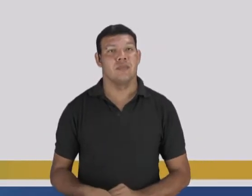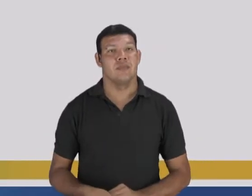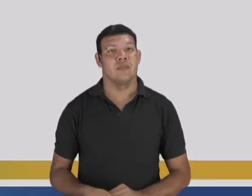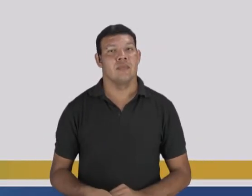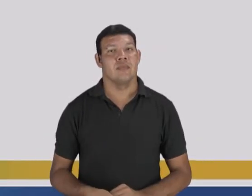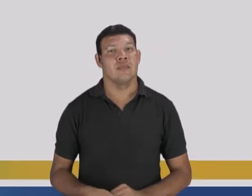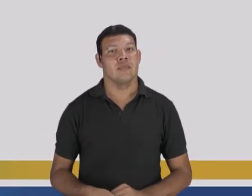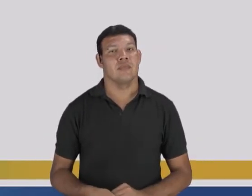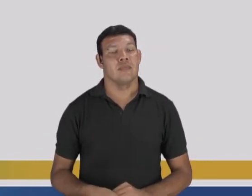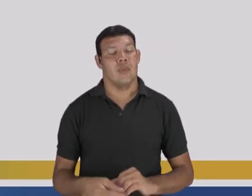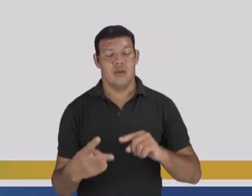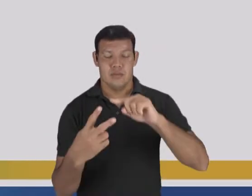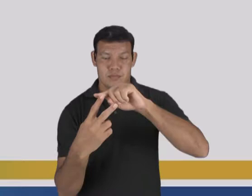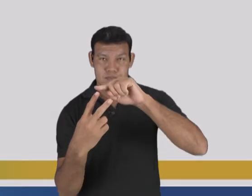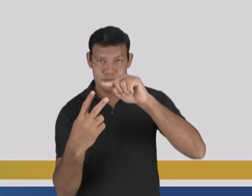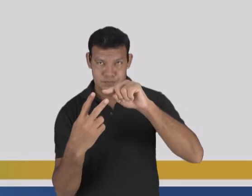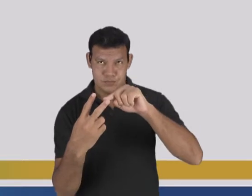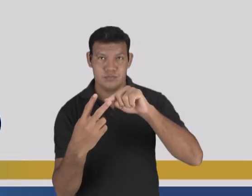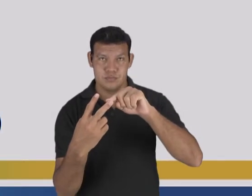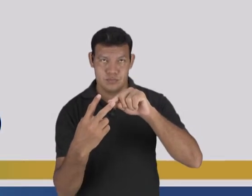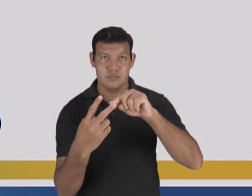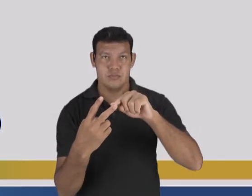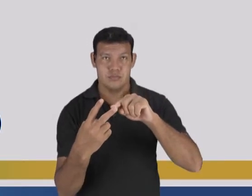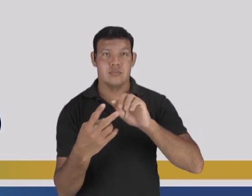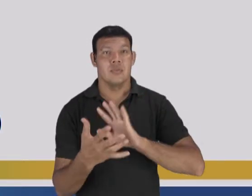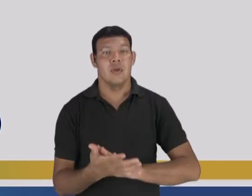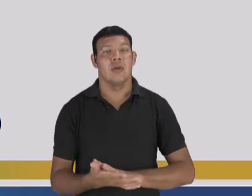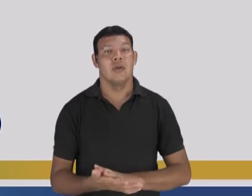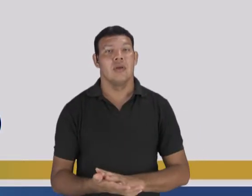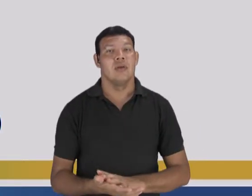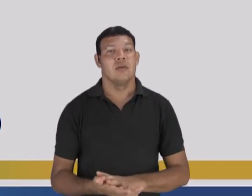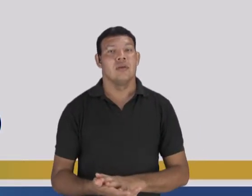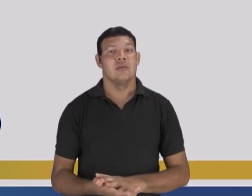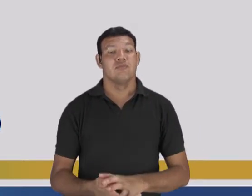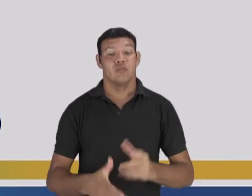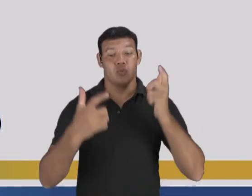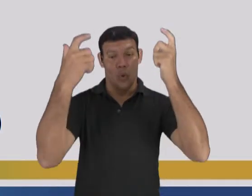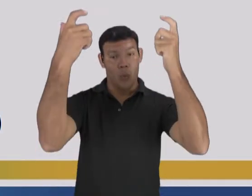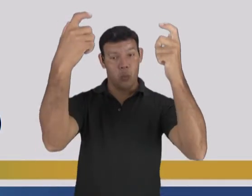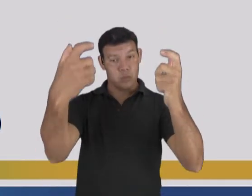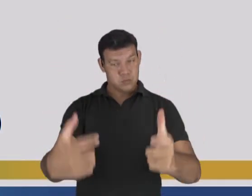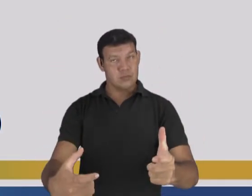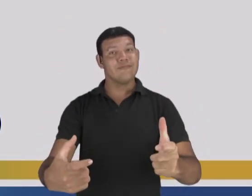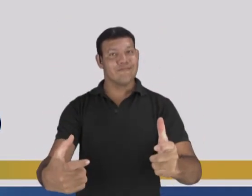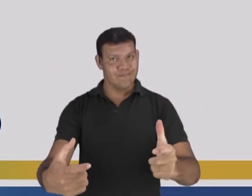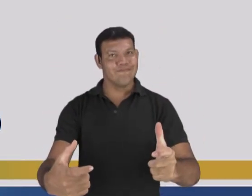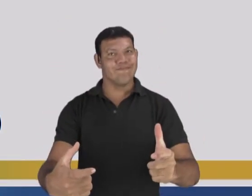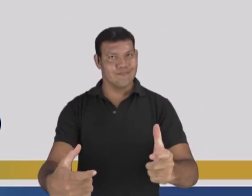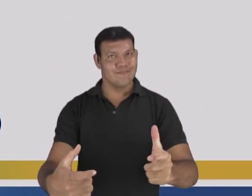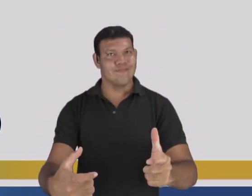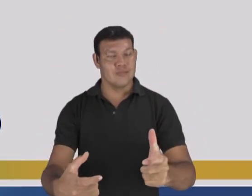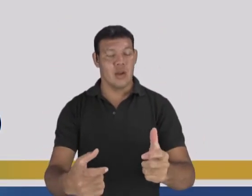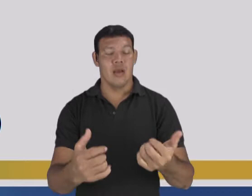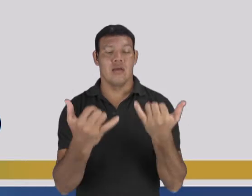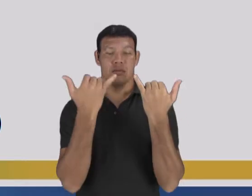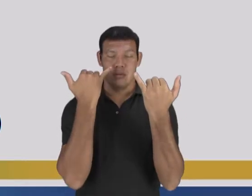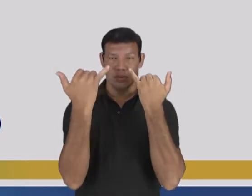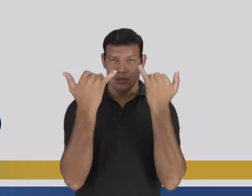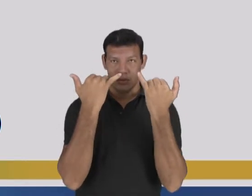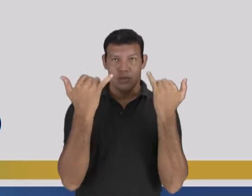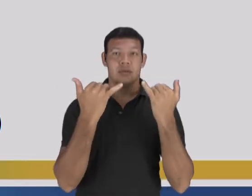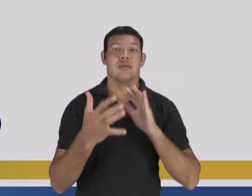uso em 2 ocasiões, né? Eu tenho uma direção, que é essa que nós vamos entrar aqui, porque estamos trabalhando os dados